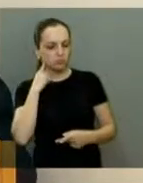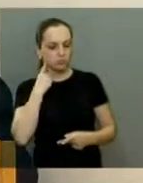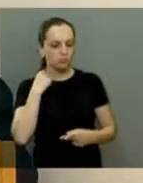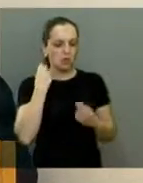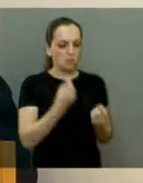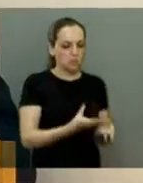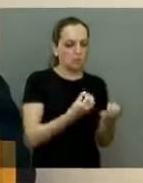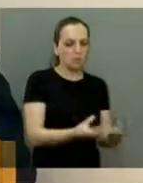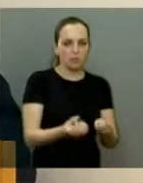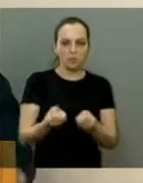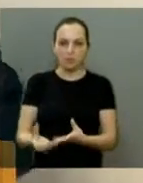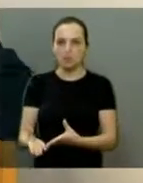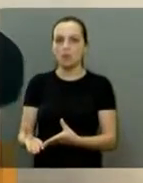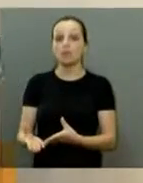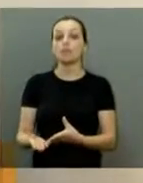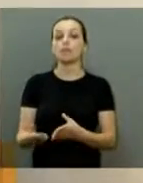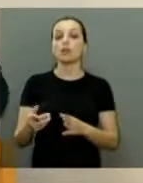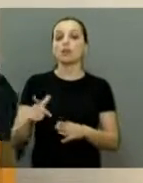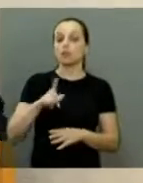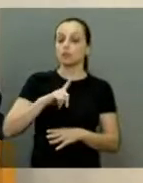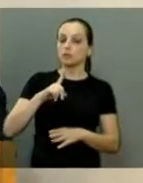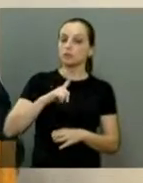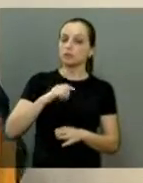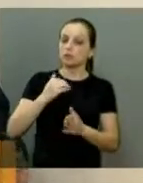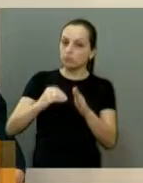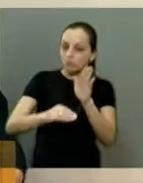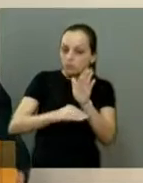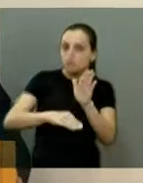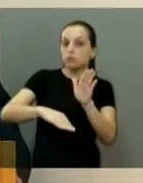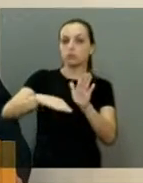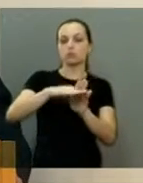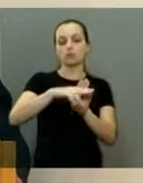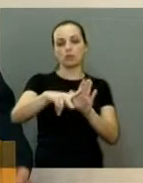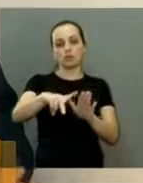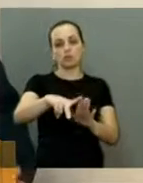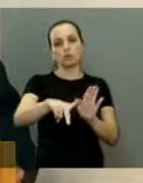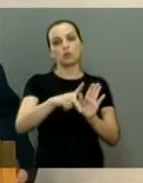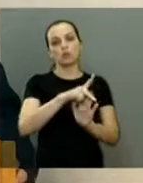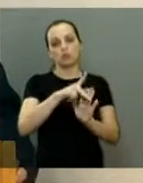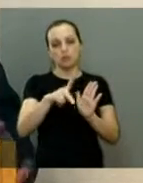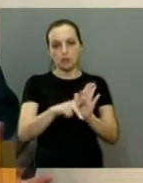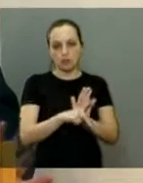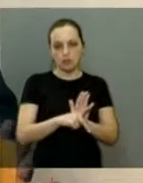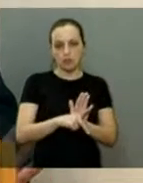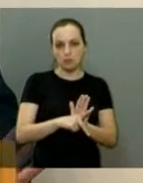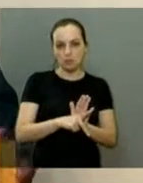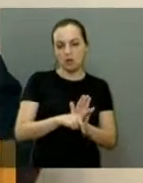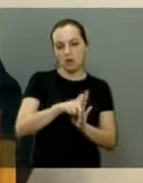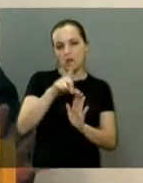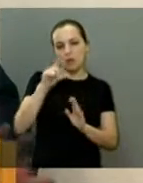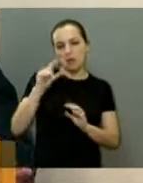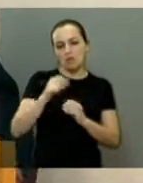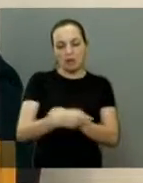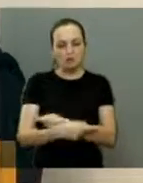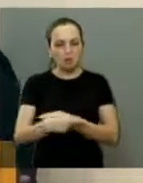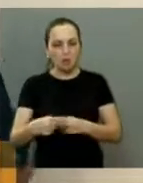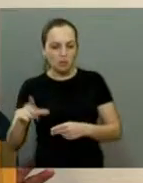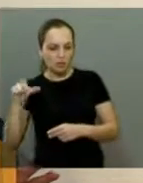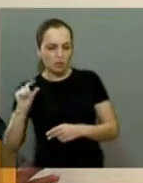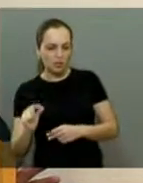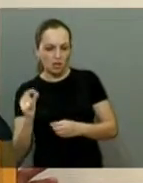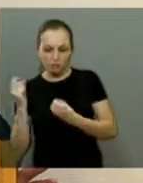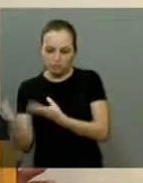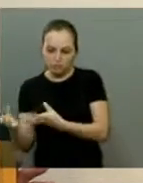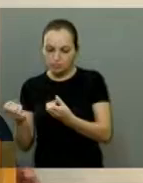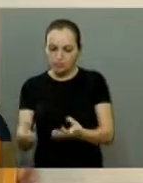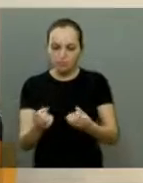carro o motorista e agente está acrescentando esse projeto que é também aqueles pequenos descartes que são feitos